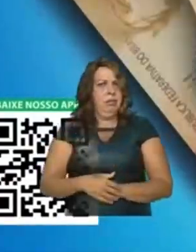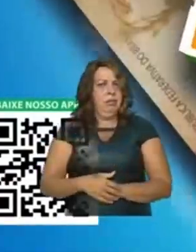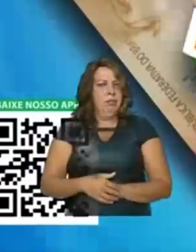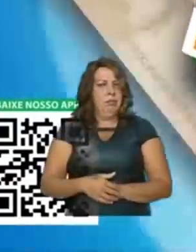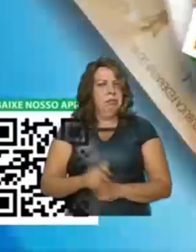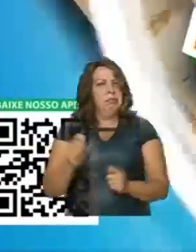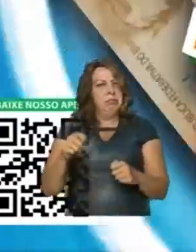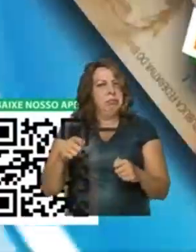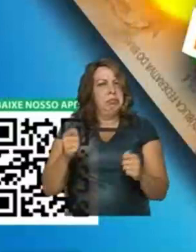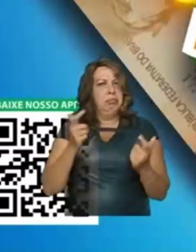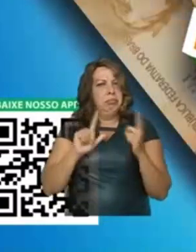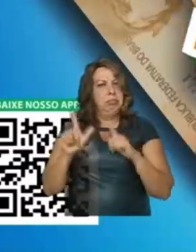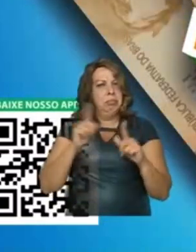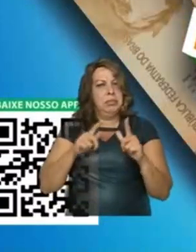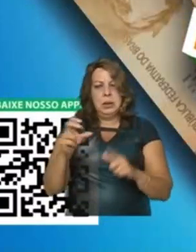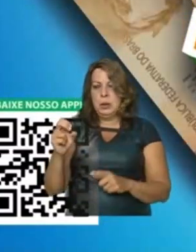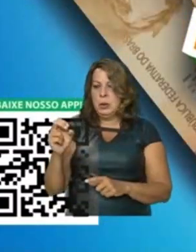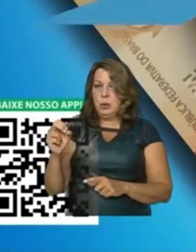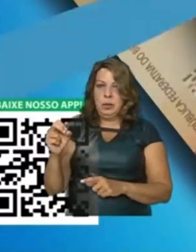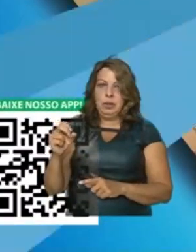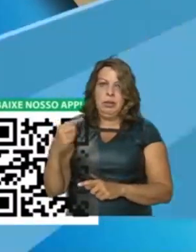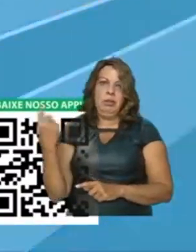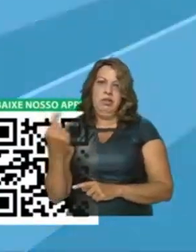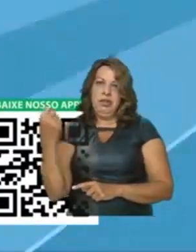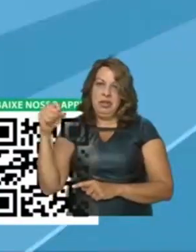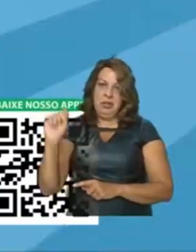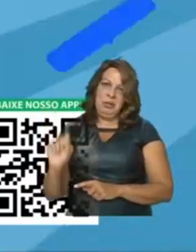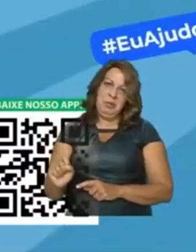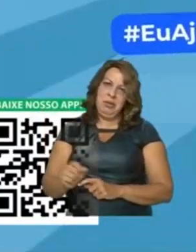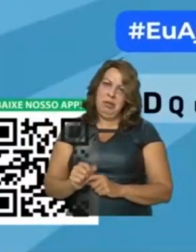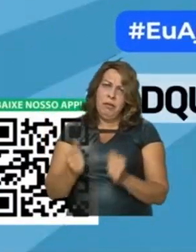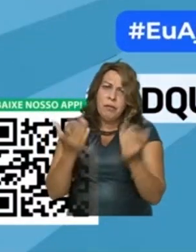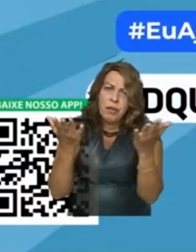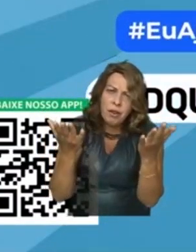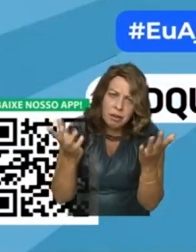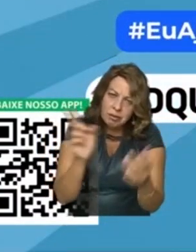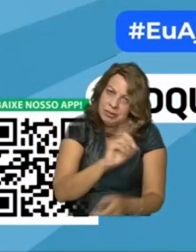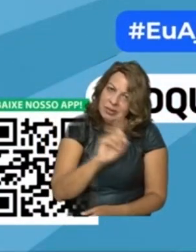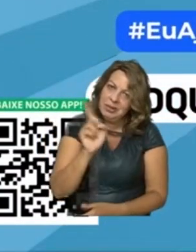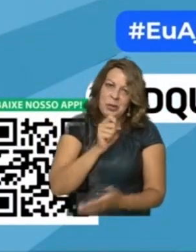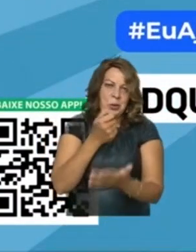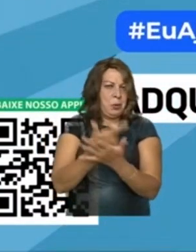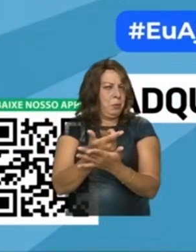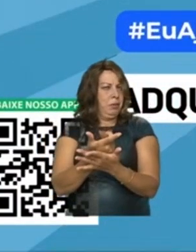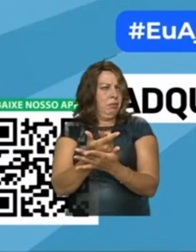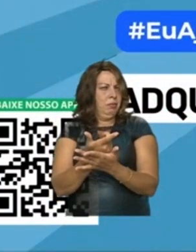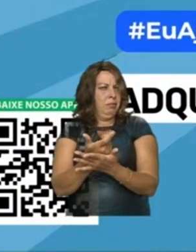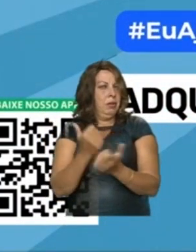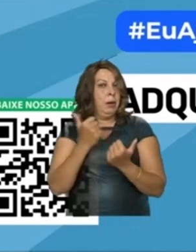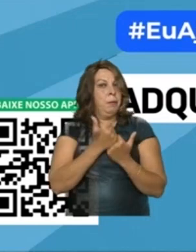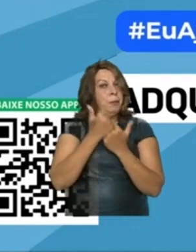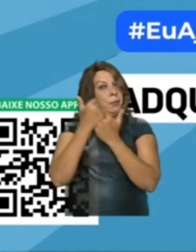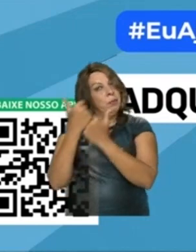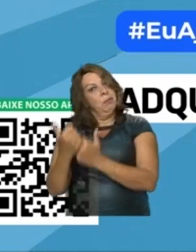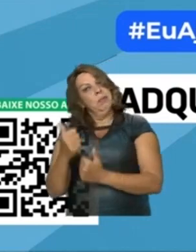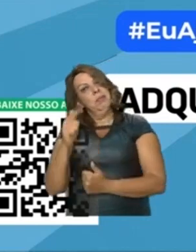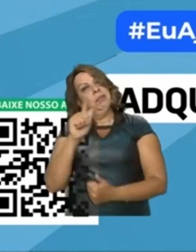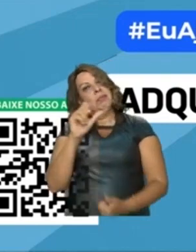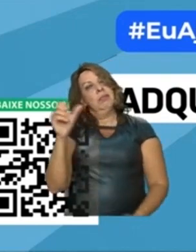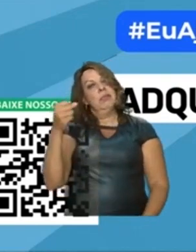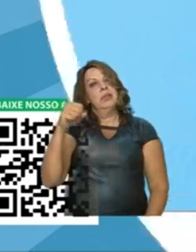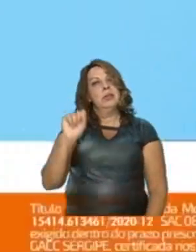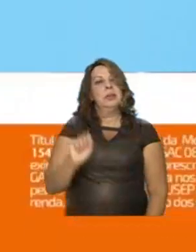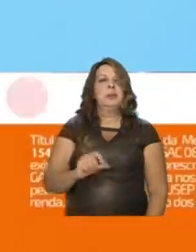Concorra ainda a 50 prêmios de R$500 no Gira Sergipe. Não fique de fora. Compre seu título Caju Cap, apoie as ações do GAC Sergipe